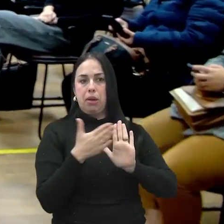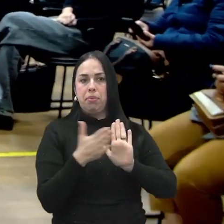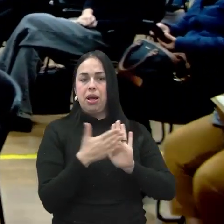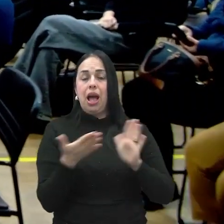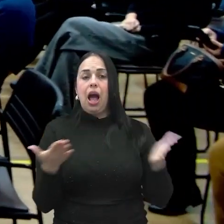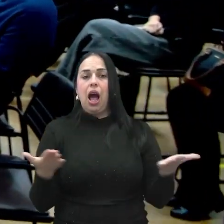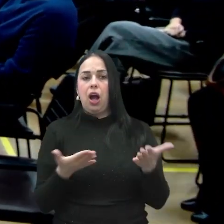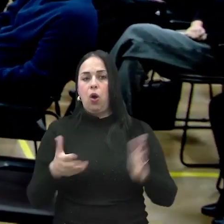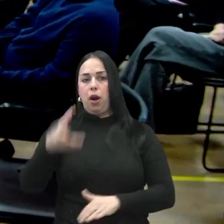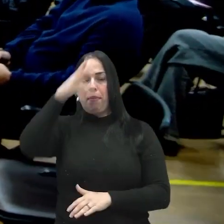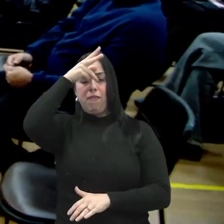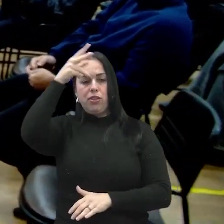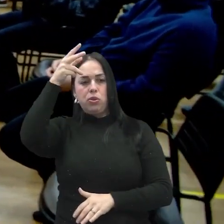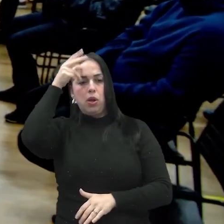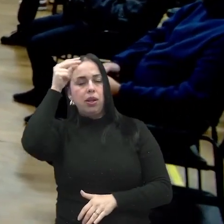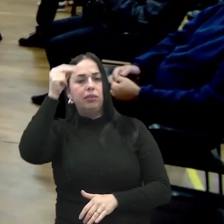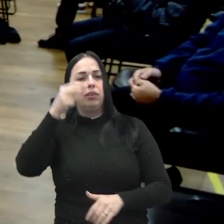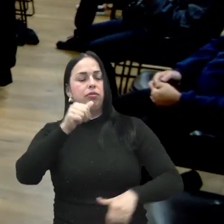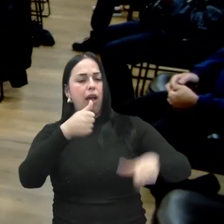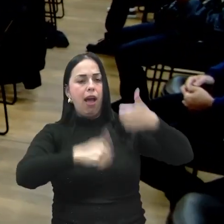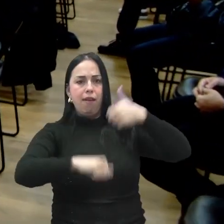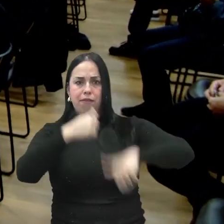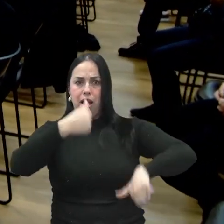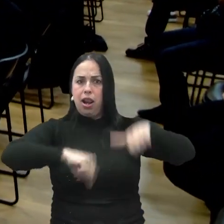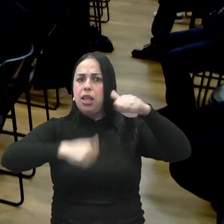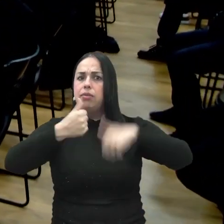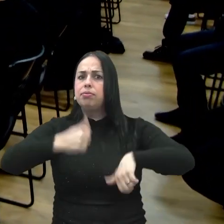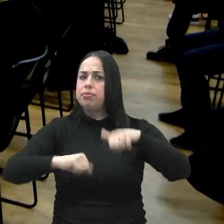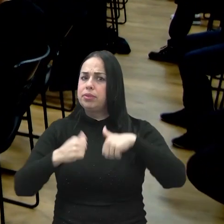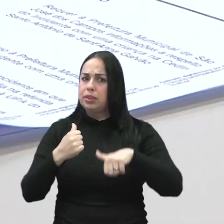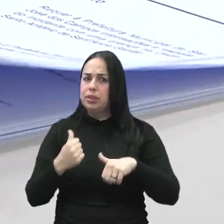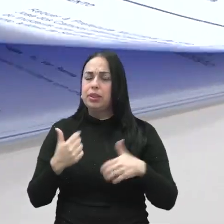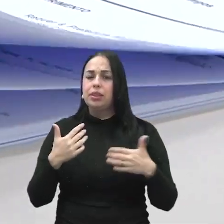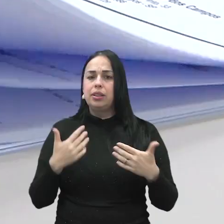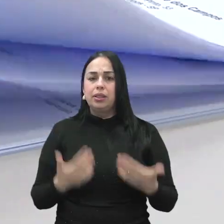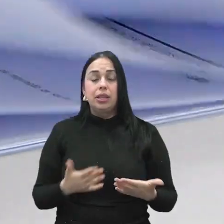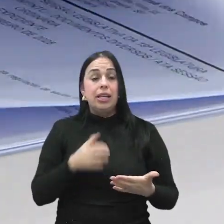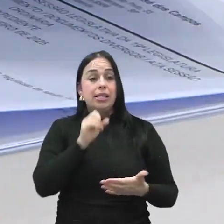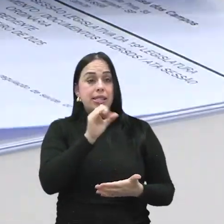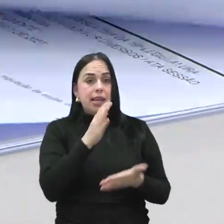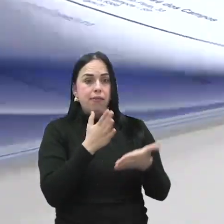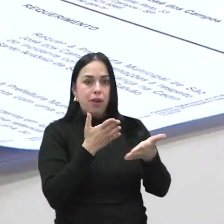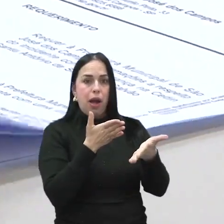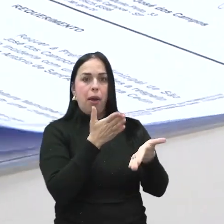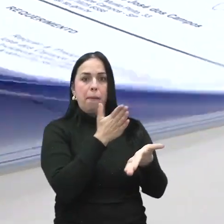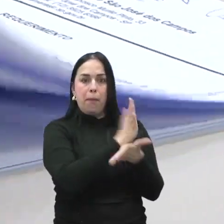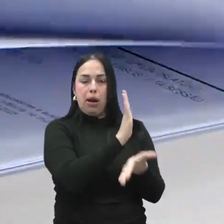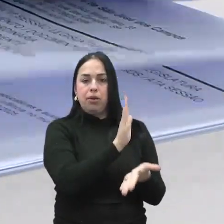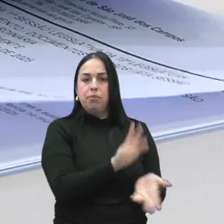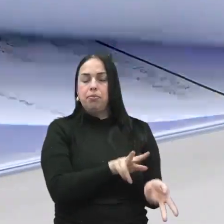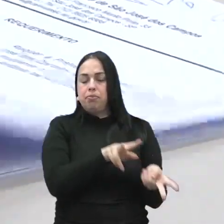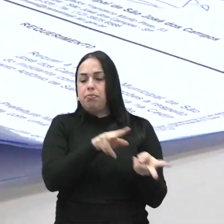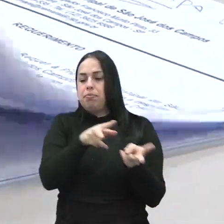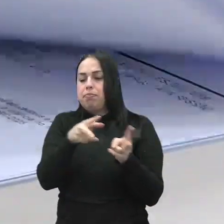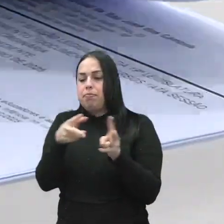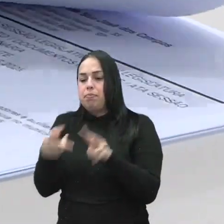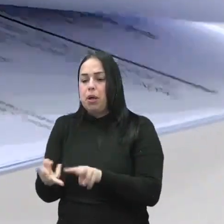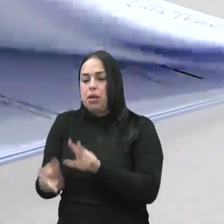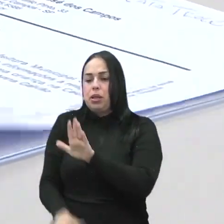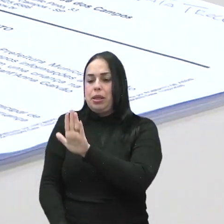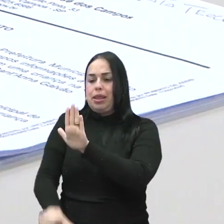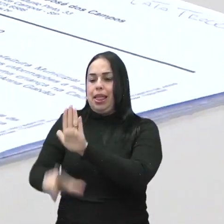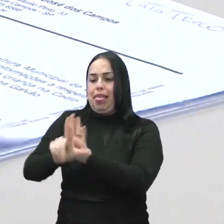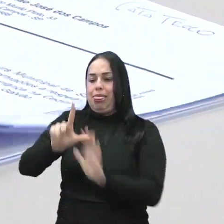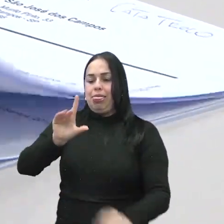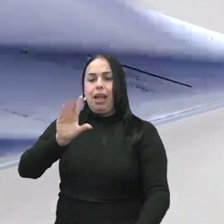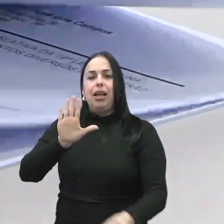audiências agora serão avaliadas pela Prefeitura. As que forem aprovadas podem virar parte